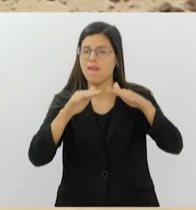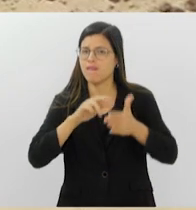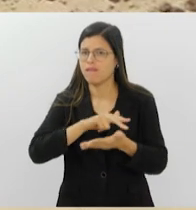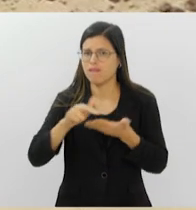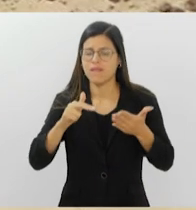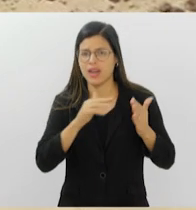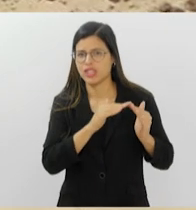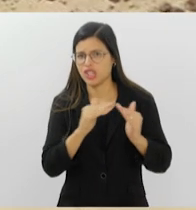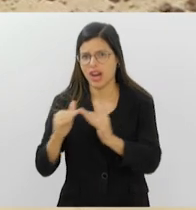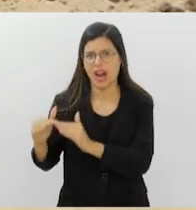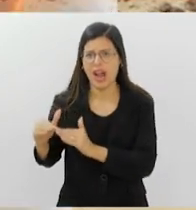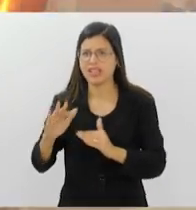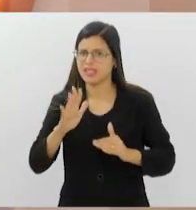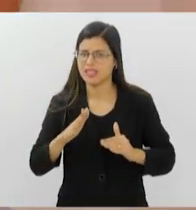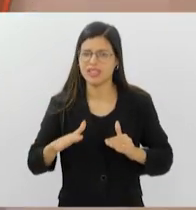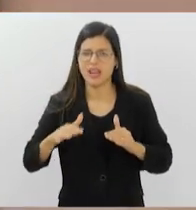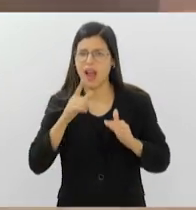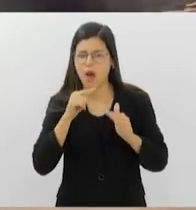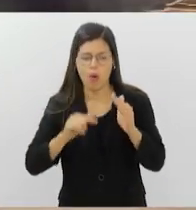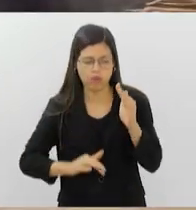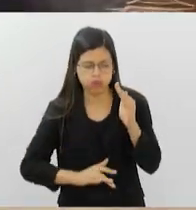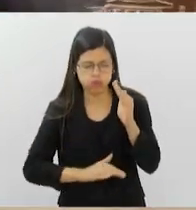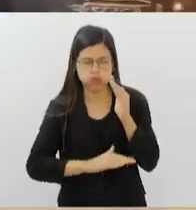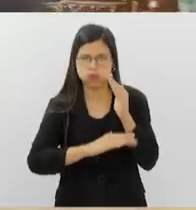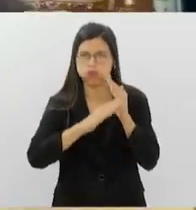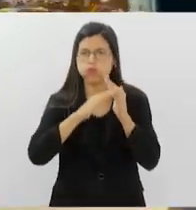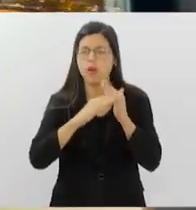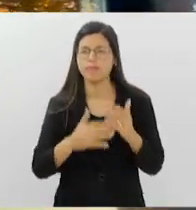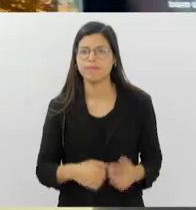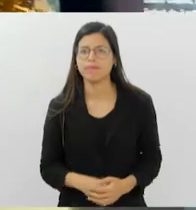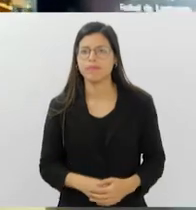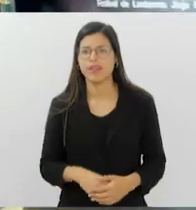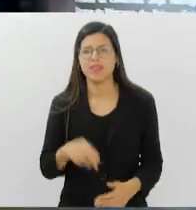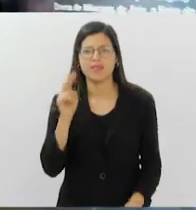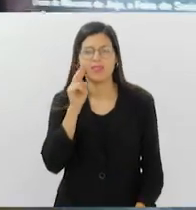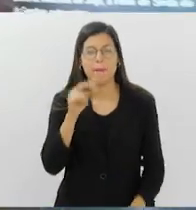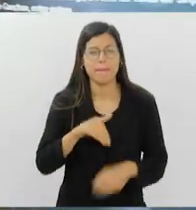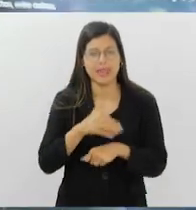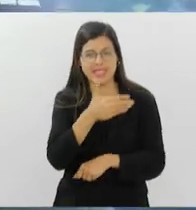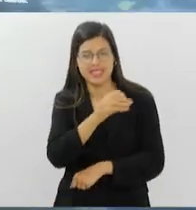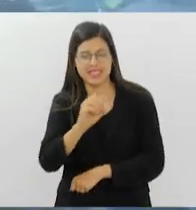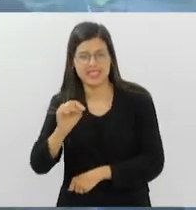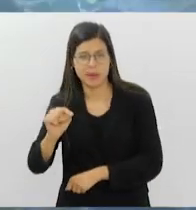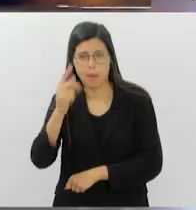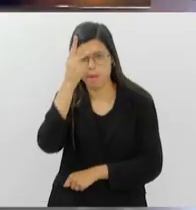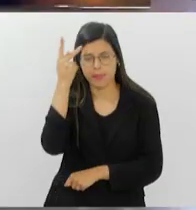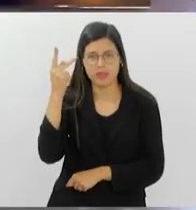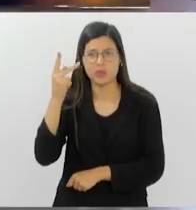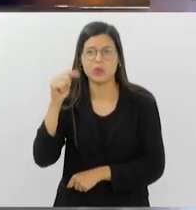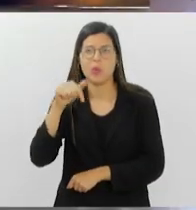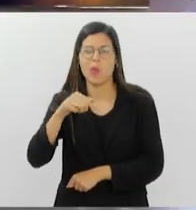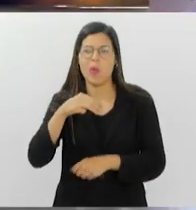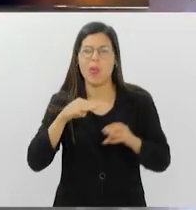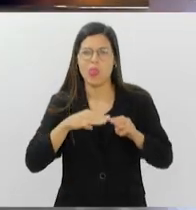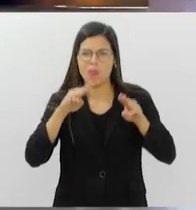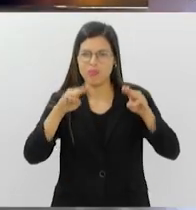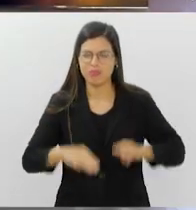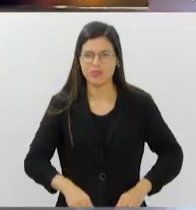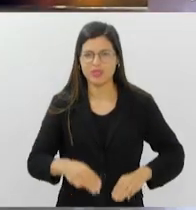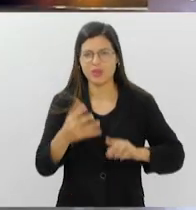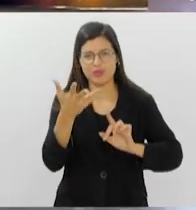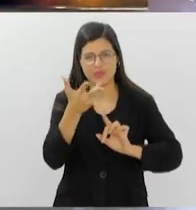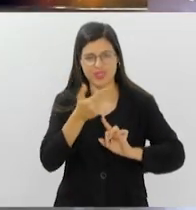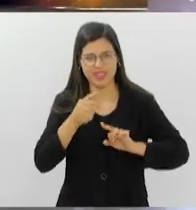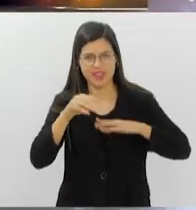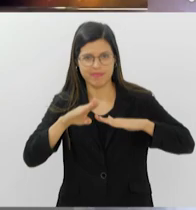engolidos pelas águas vista por mais de 100.000 pessoas no Museu de Arte Contemporânea em Niterói récorde de